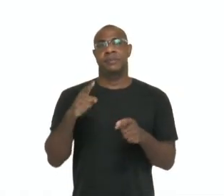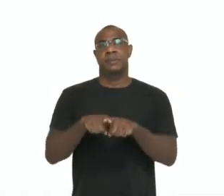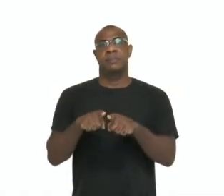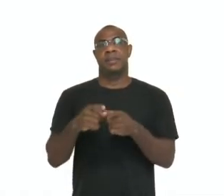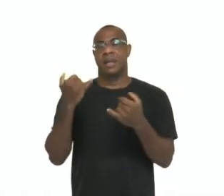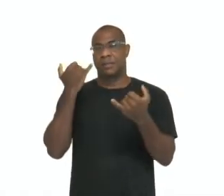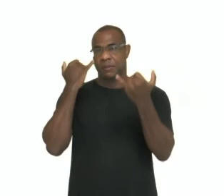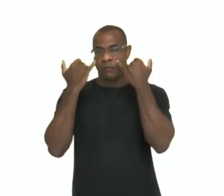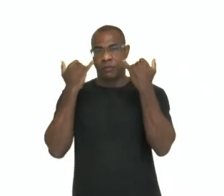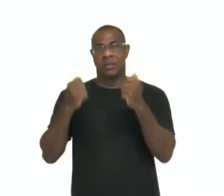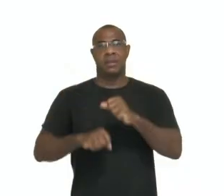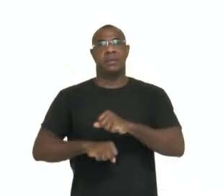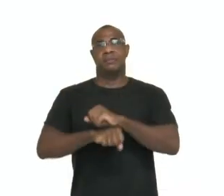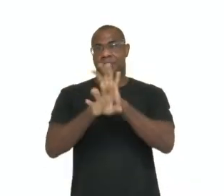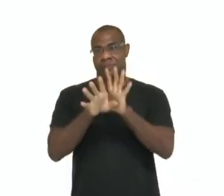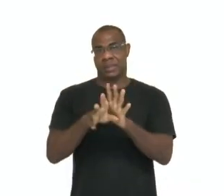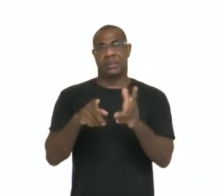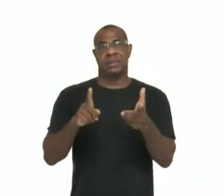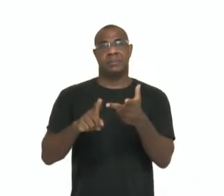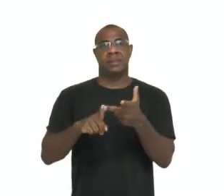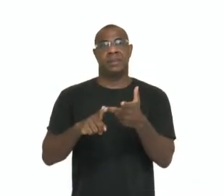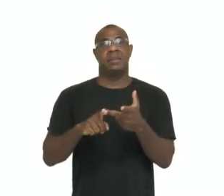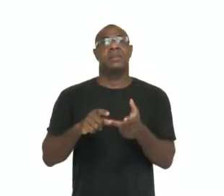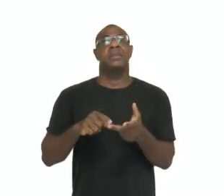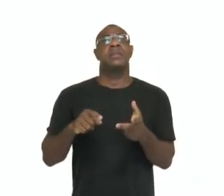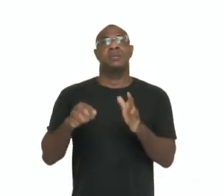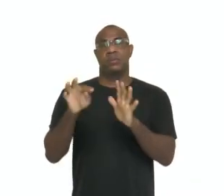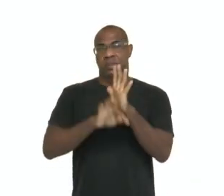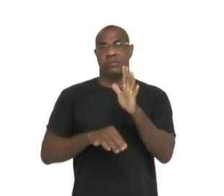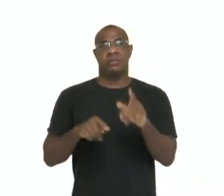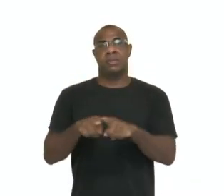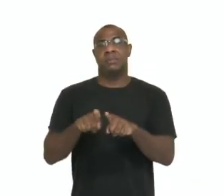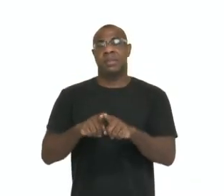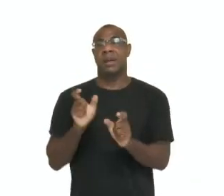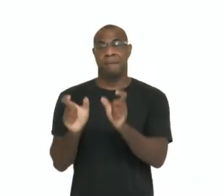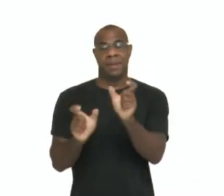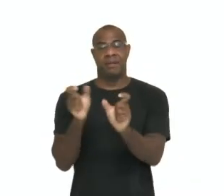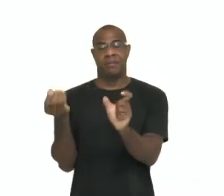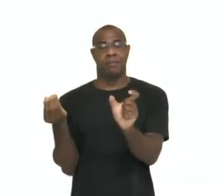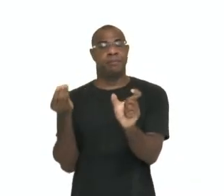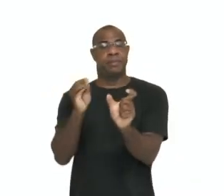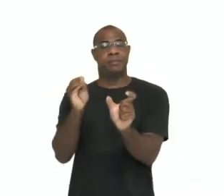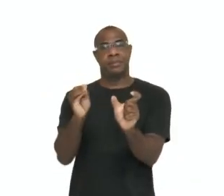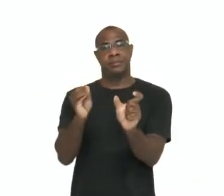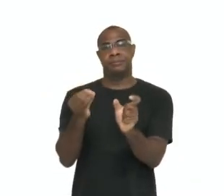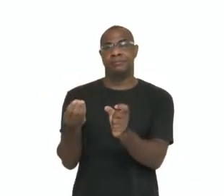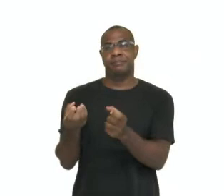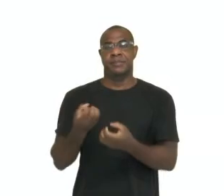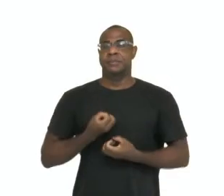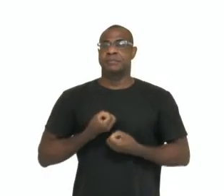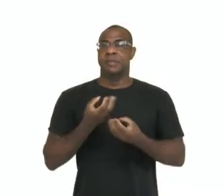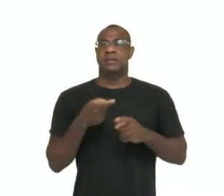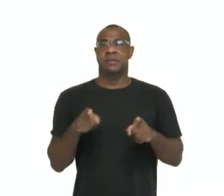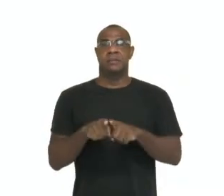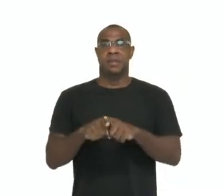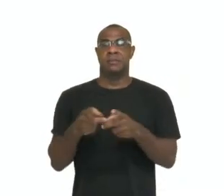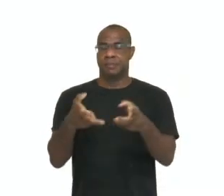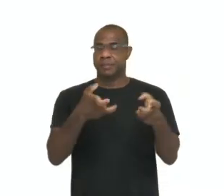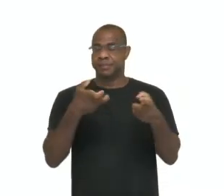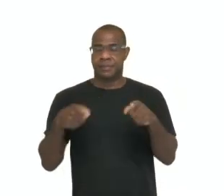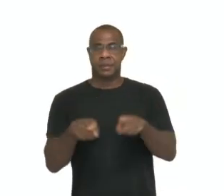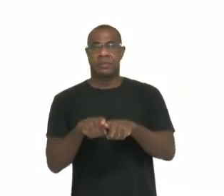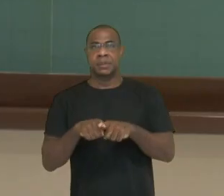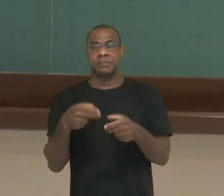informações explícitas em um texto e inferimos o sentido de uma palavra ou expressão. Identificamos elementos